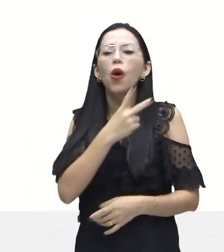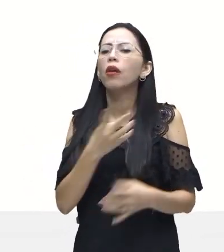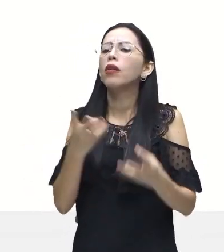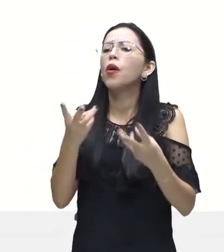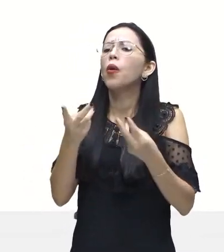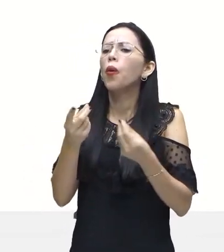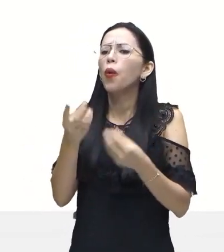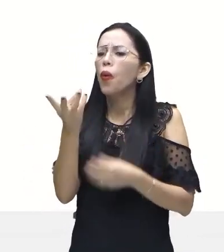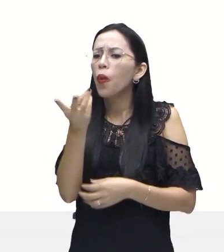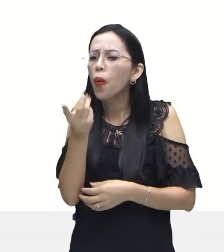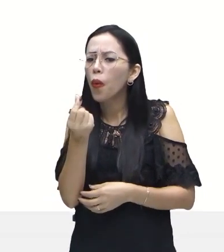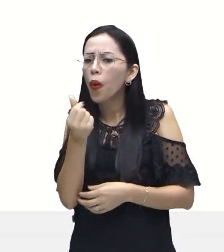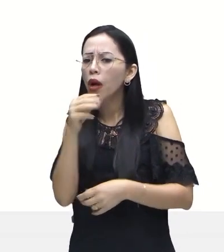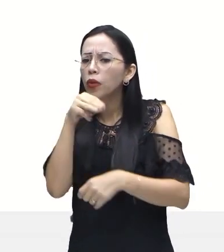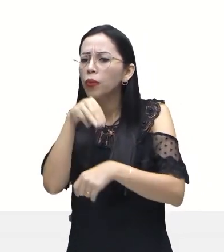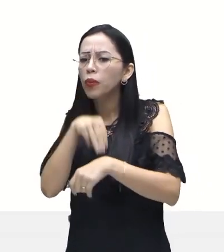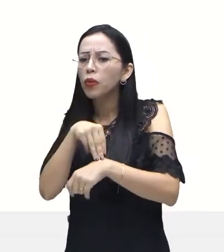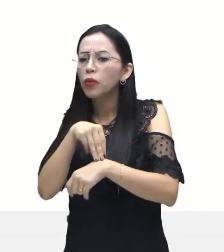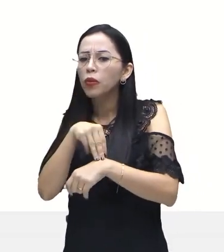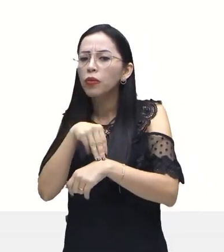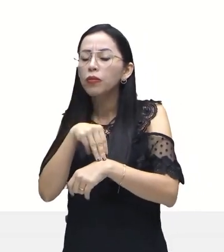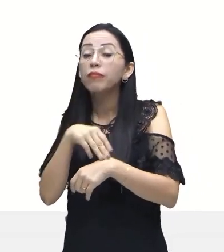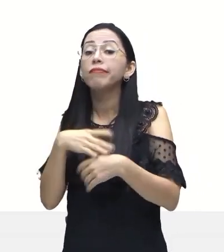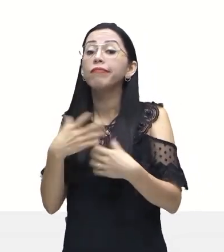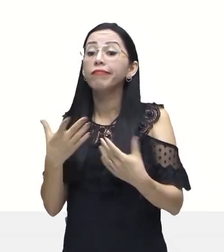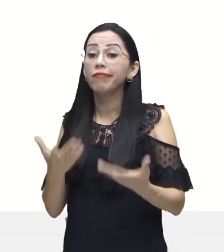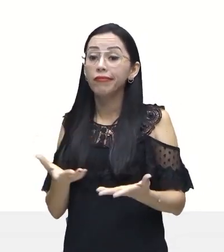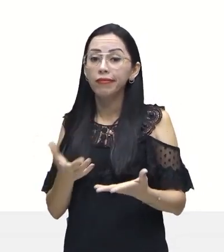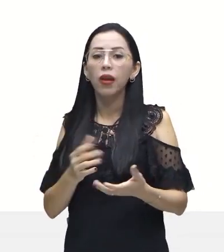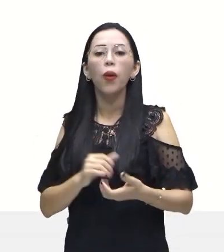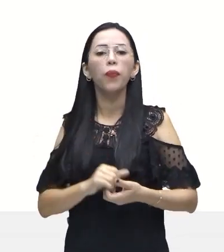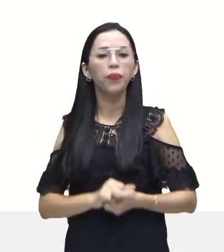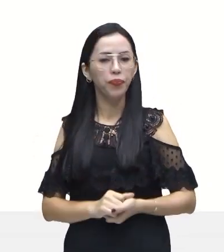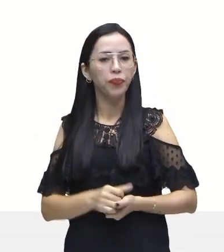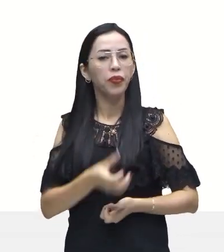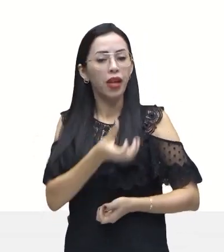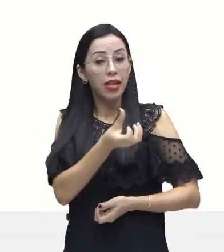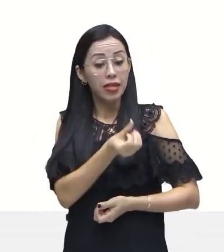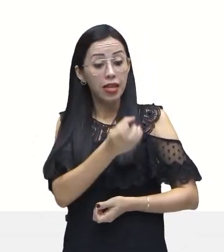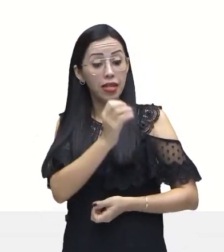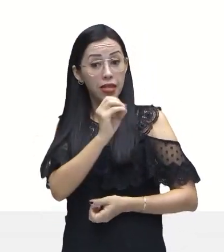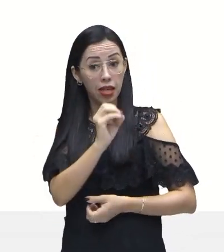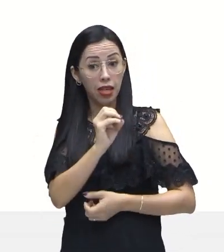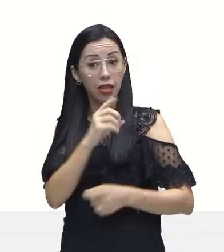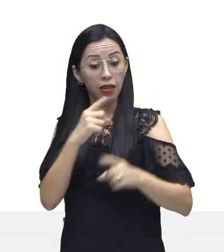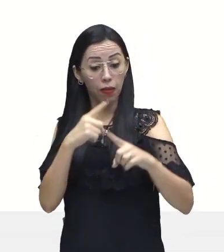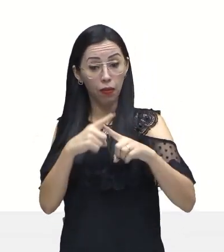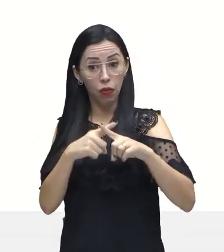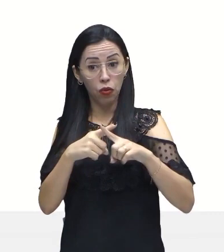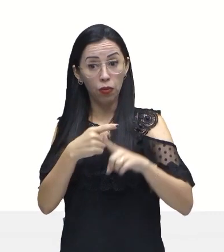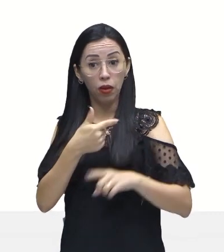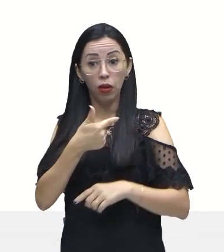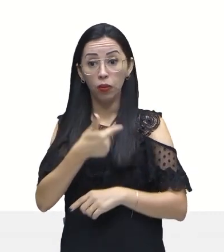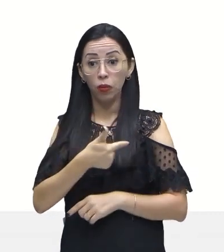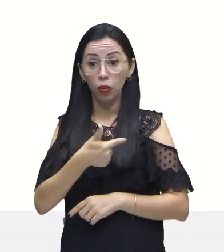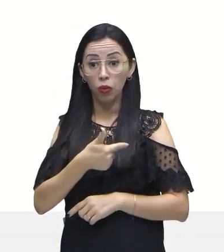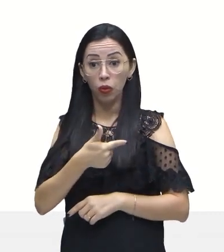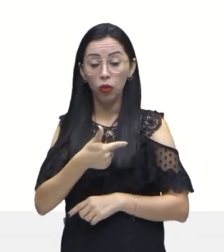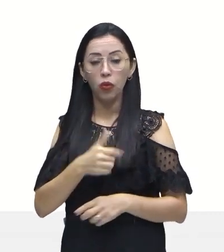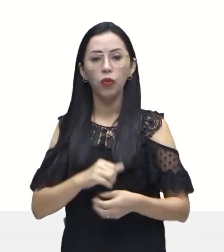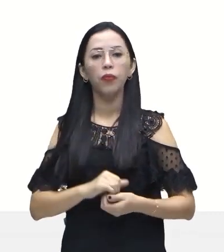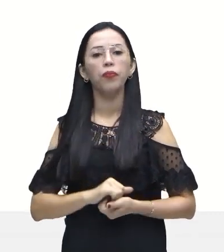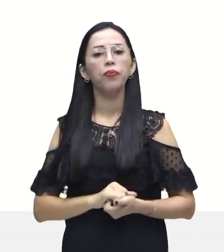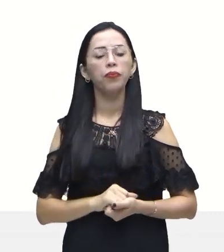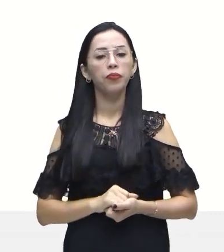quê? Multiplicar 60 por 2. Então, vamos lá. 6 vezes 2,